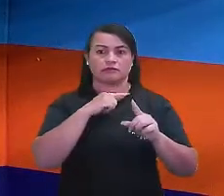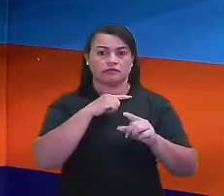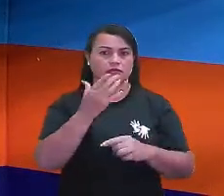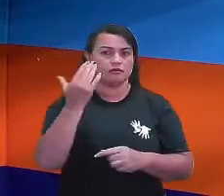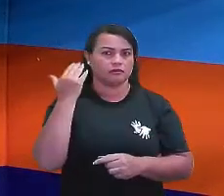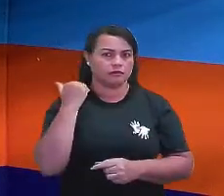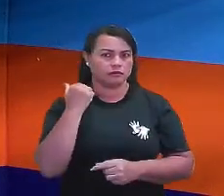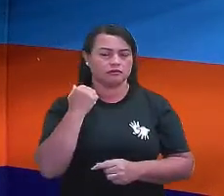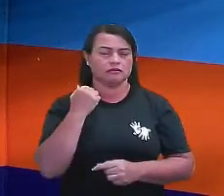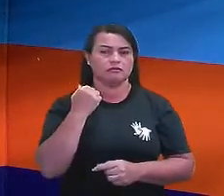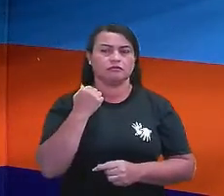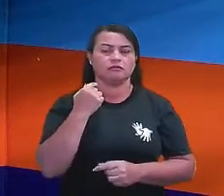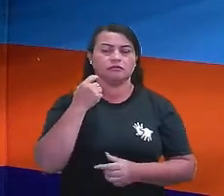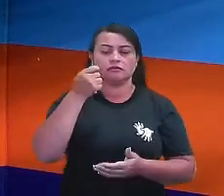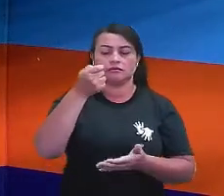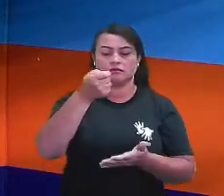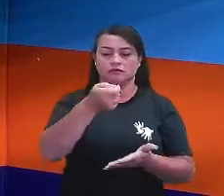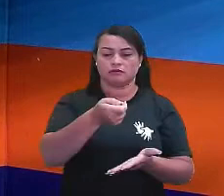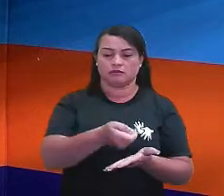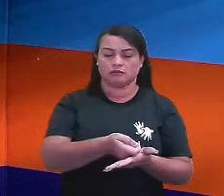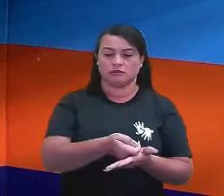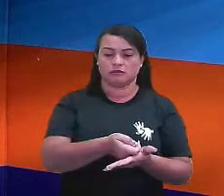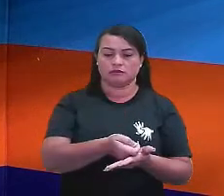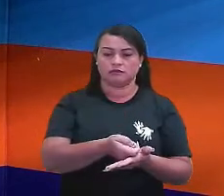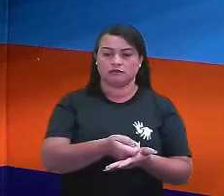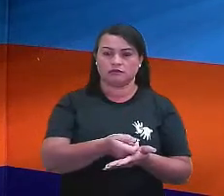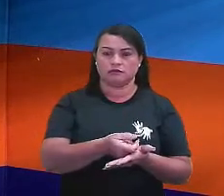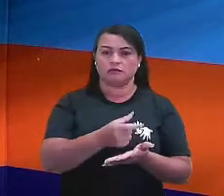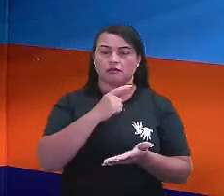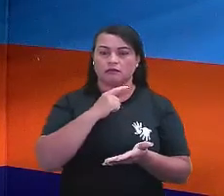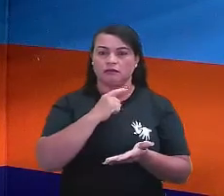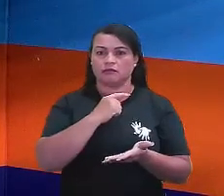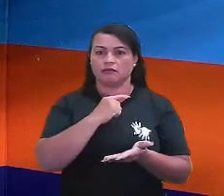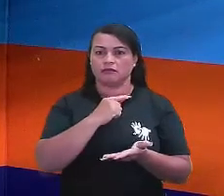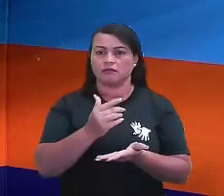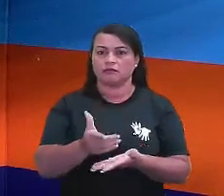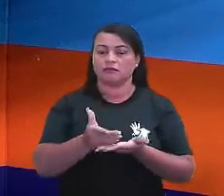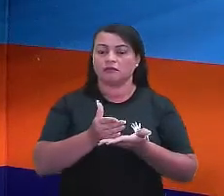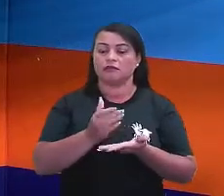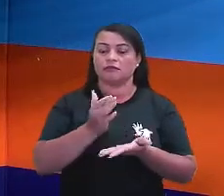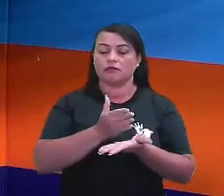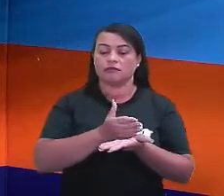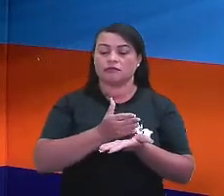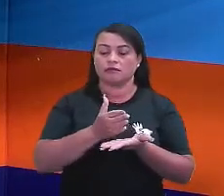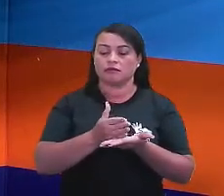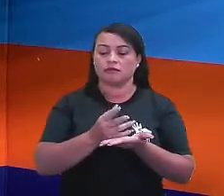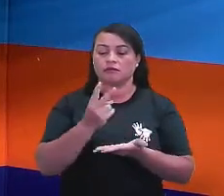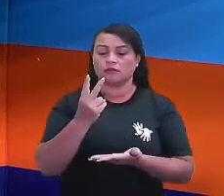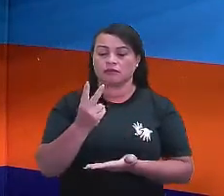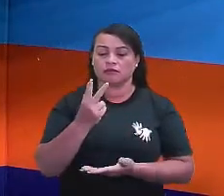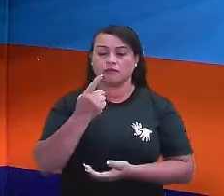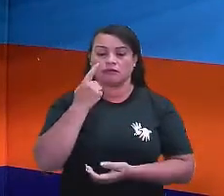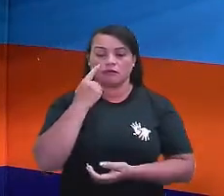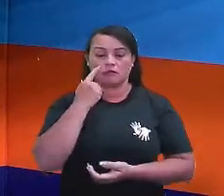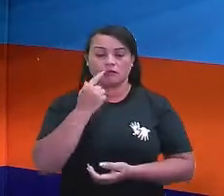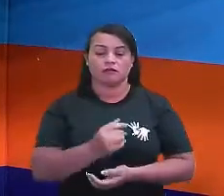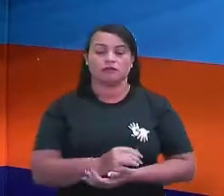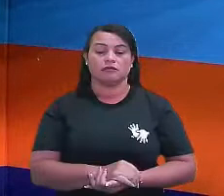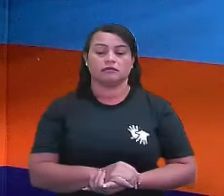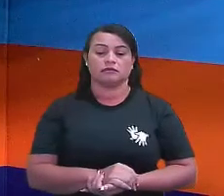eu paguei, e o que sobrou é o que eu vou dividir em duas prestações. E aí, como é que eu faço?